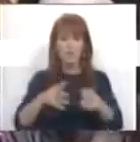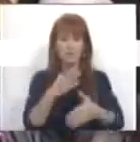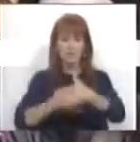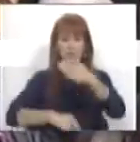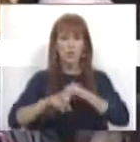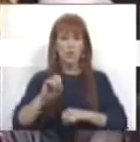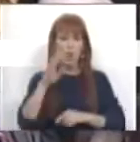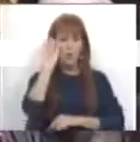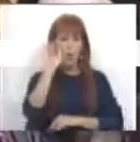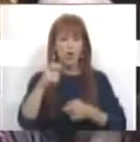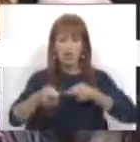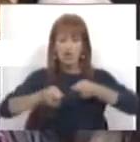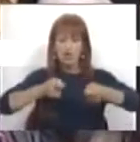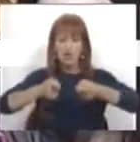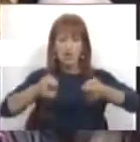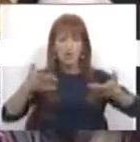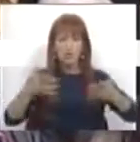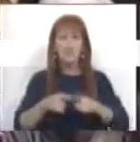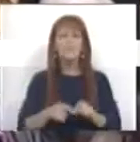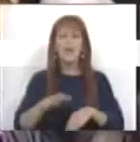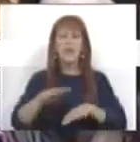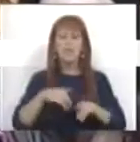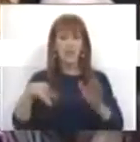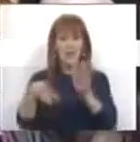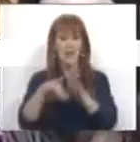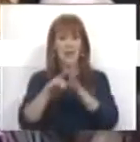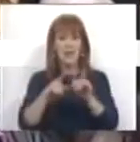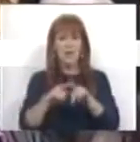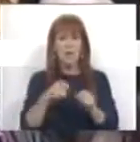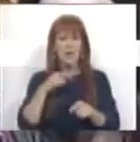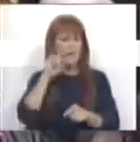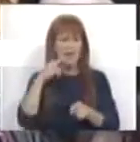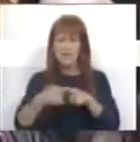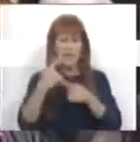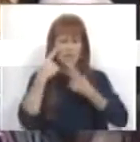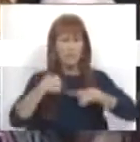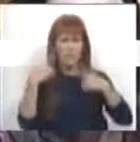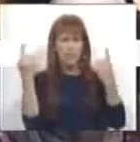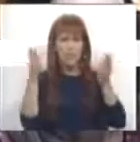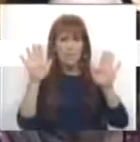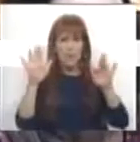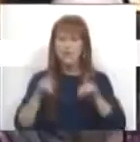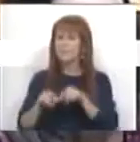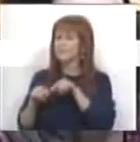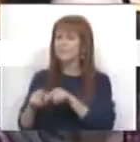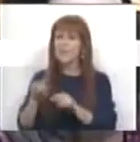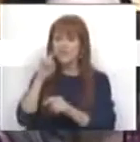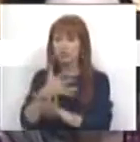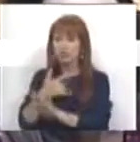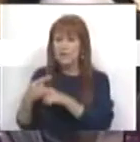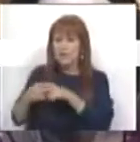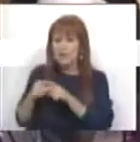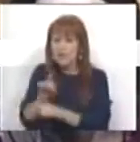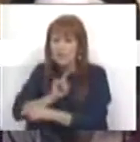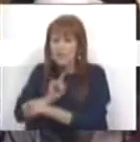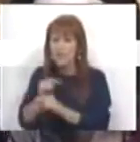advocacia ou na consultoria de gestão e que faz leis para, não para defender o interesse público, mas para salvaguardar o